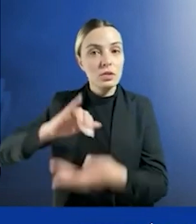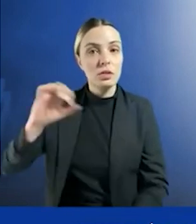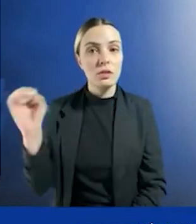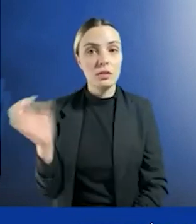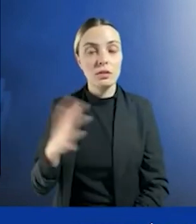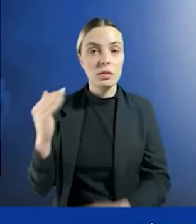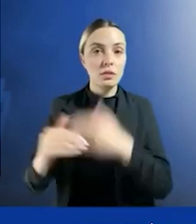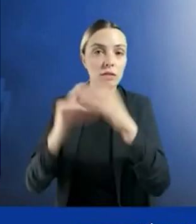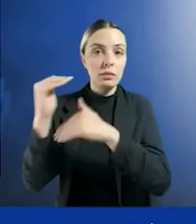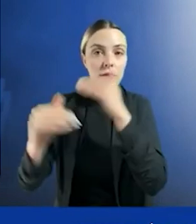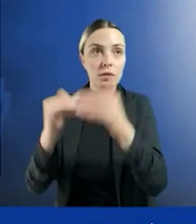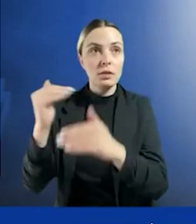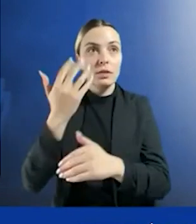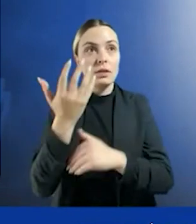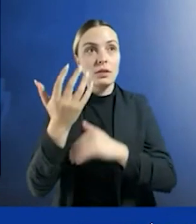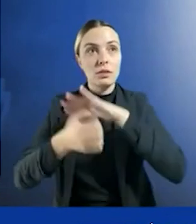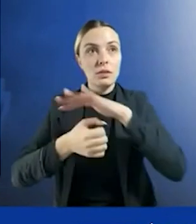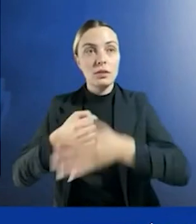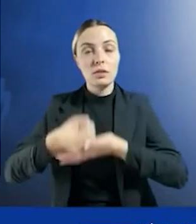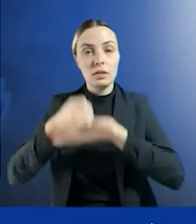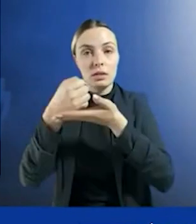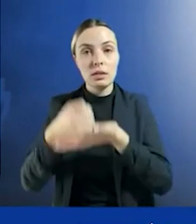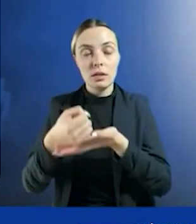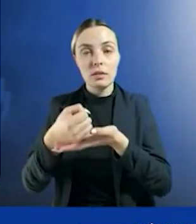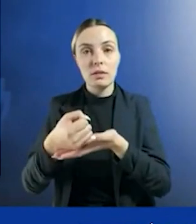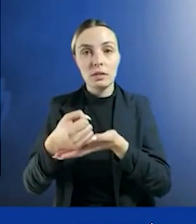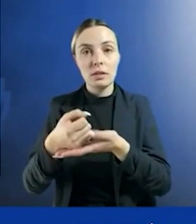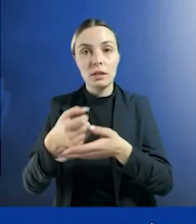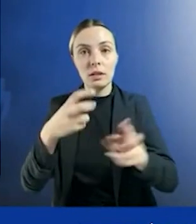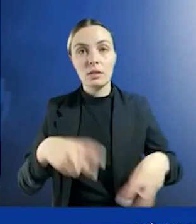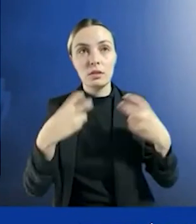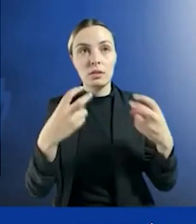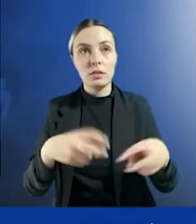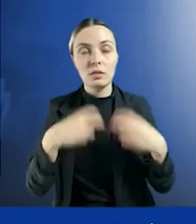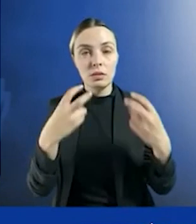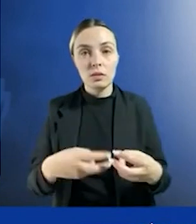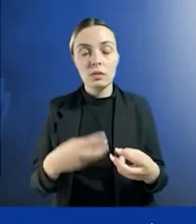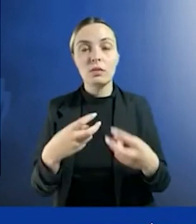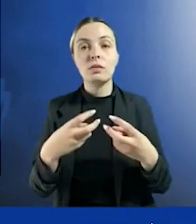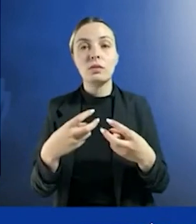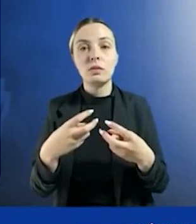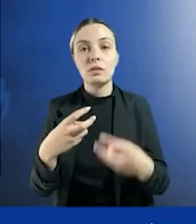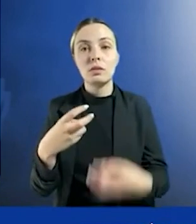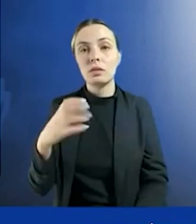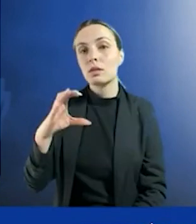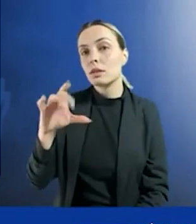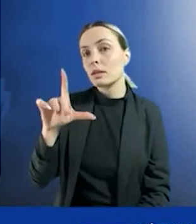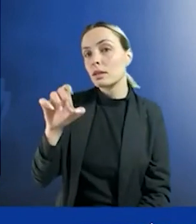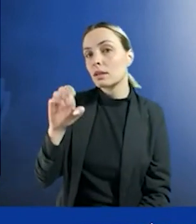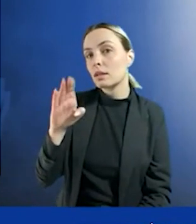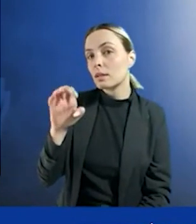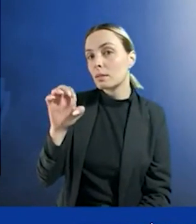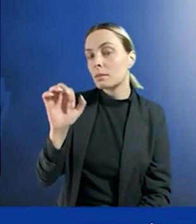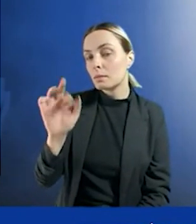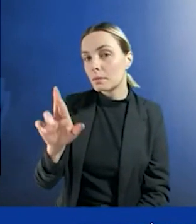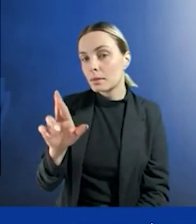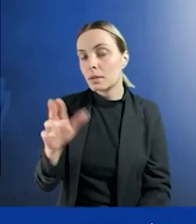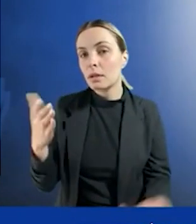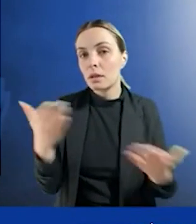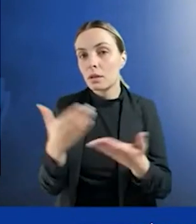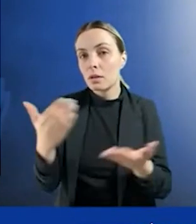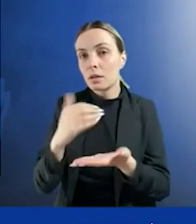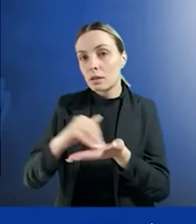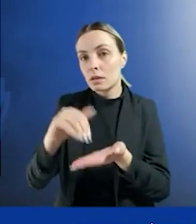Sustentável do Ministério da Agricultura, Pecuária e Abastecimento, Kleber Soares. Com a palavra, o secretário Kleber